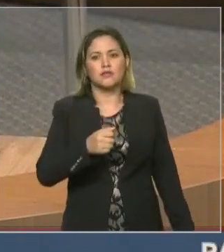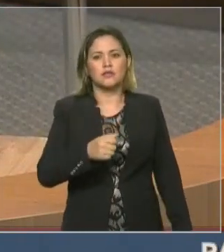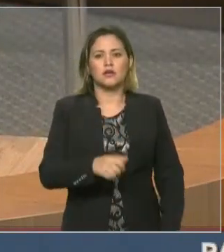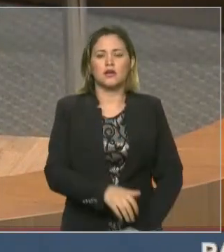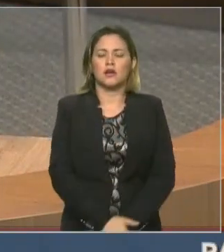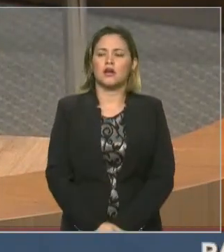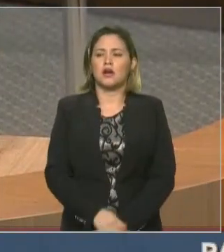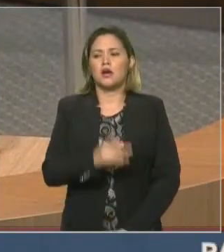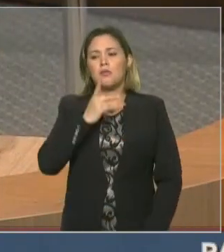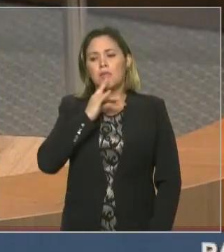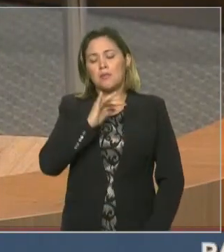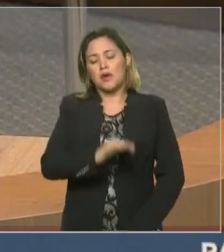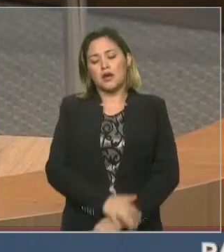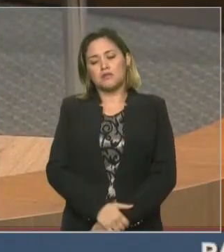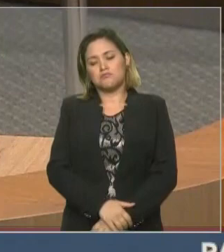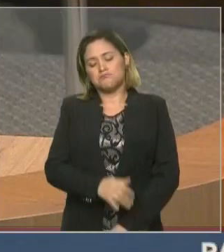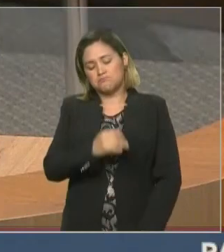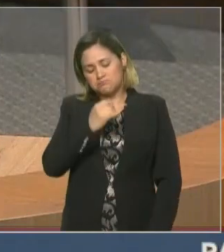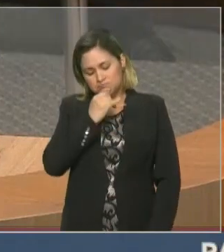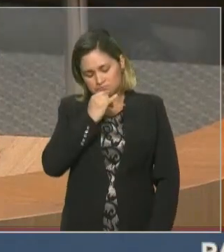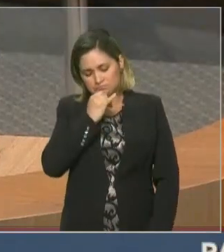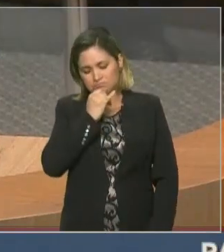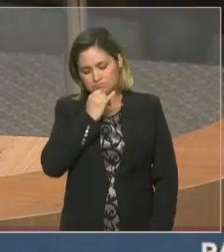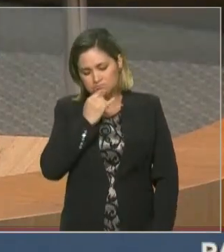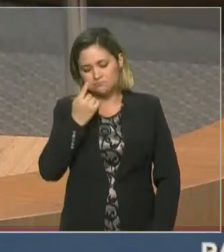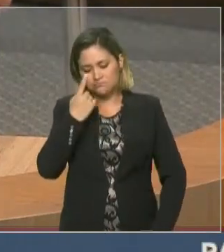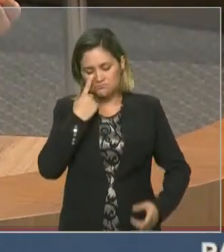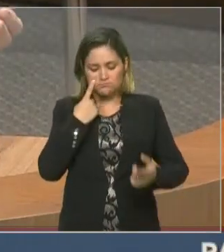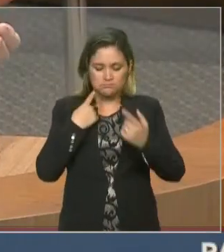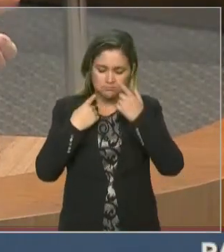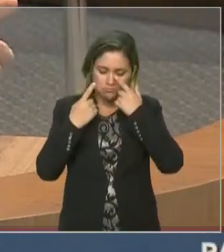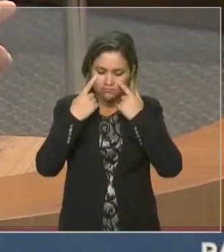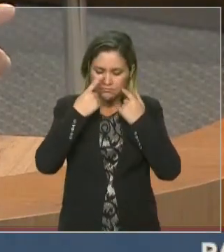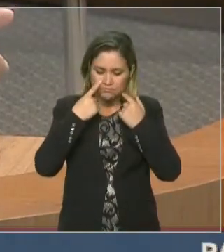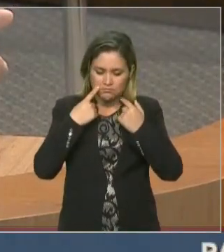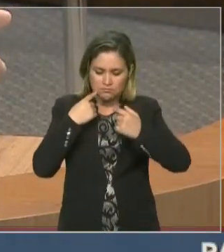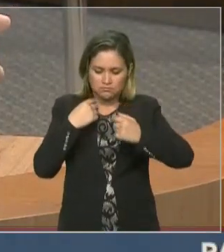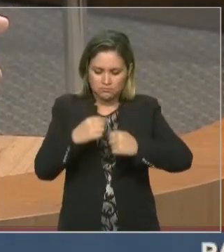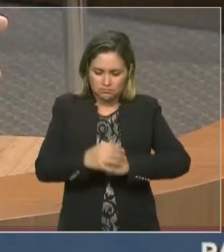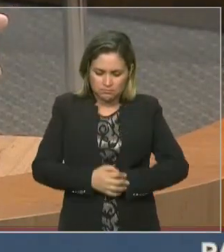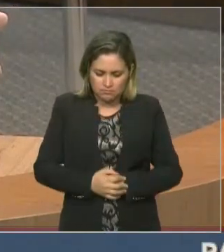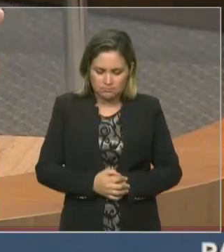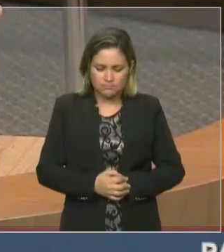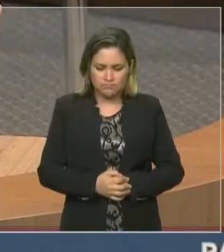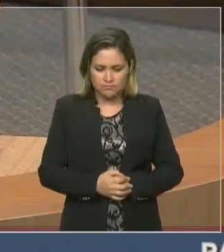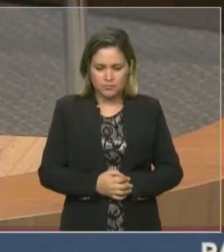baixou a cabeça, chorou um pouco e ficou lá na frente da canoa.